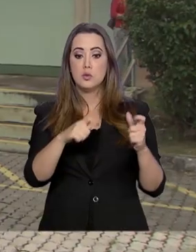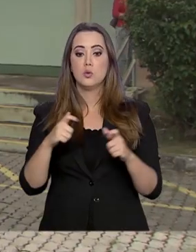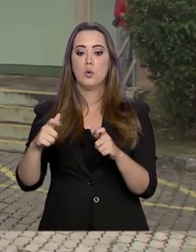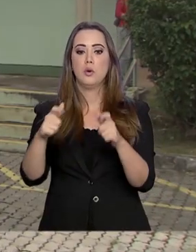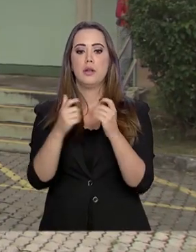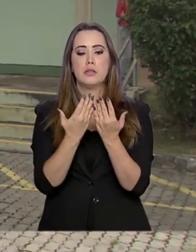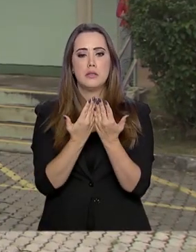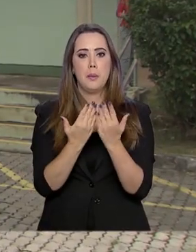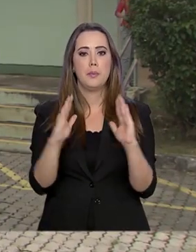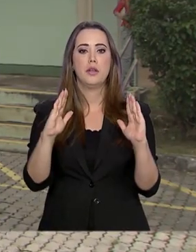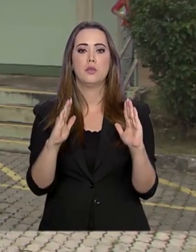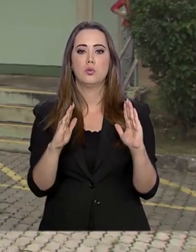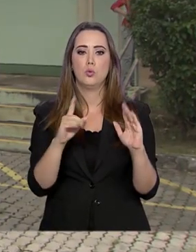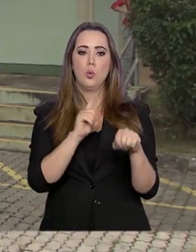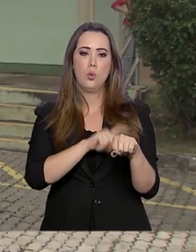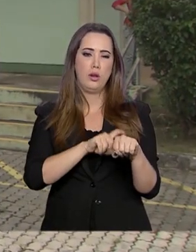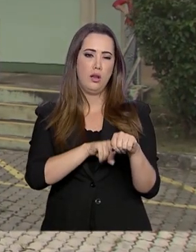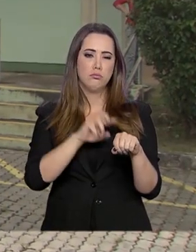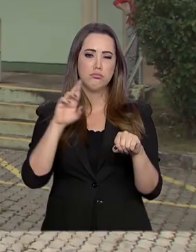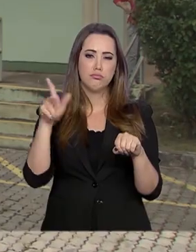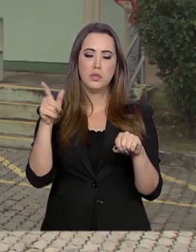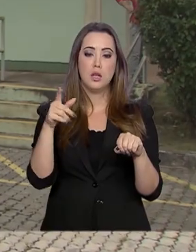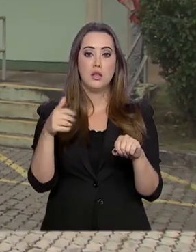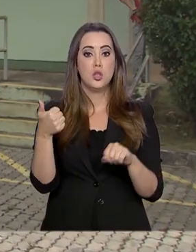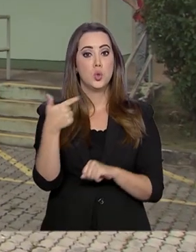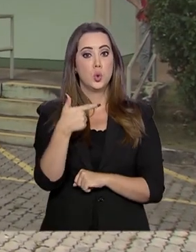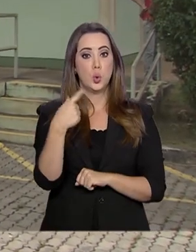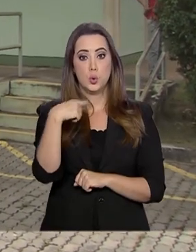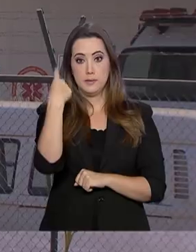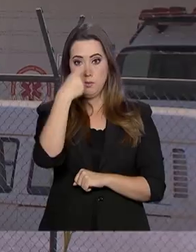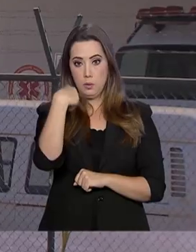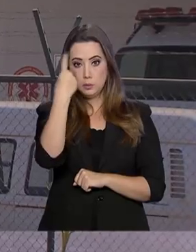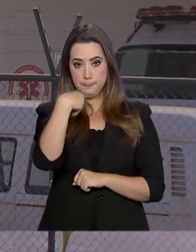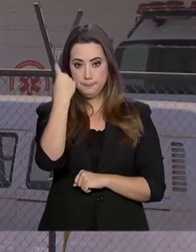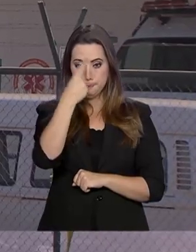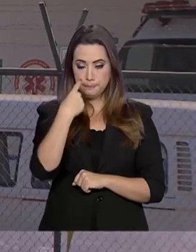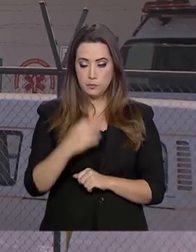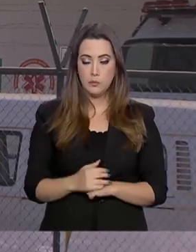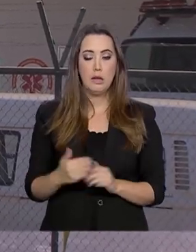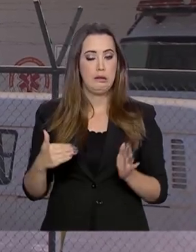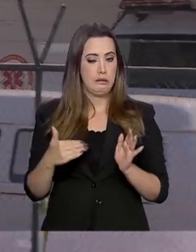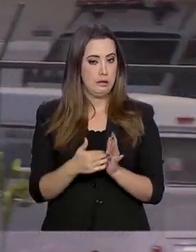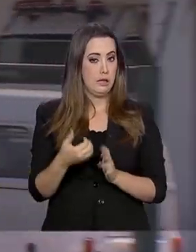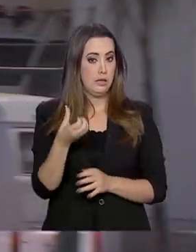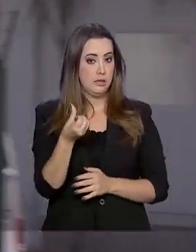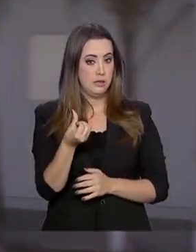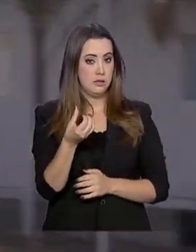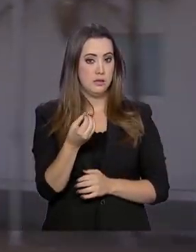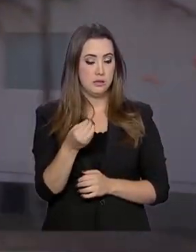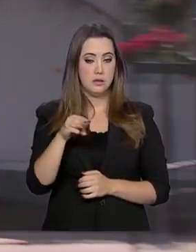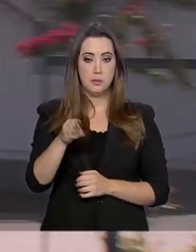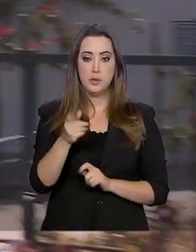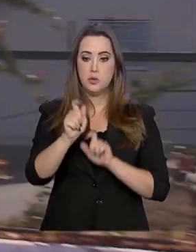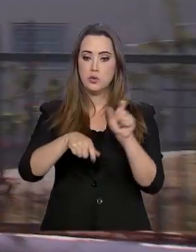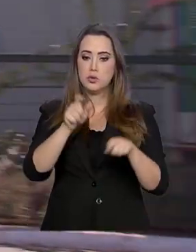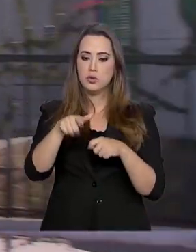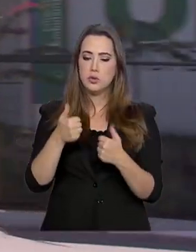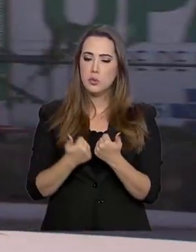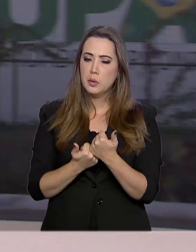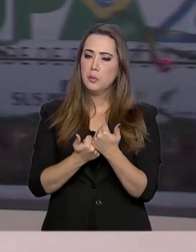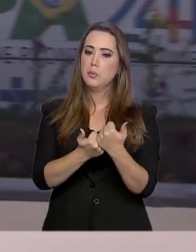funcionar com horário estendido, de 12 horas por dia. Até 60 milhões de brasileiros serão